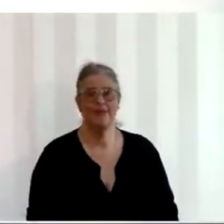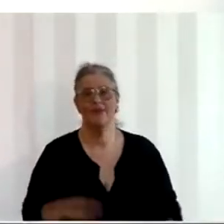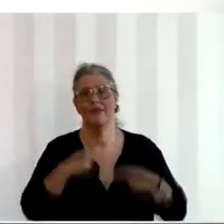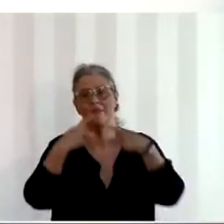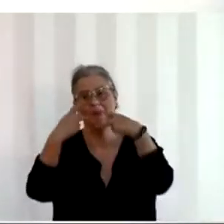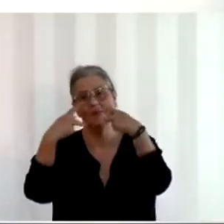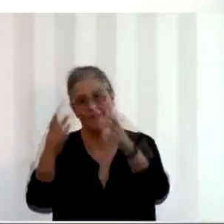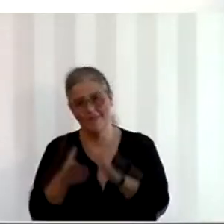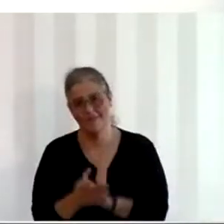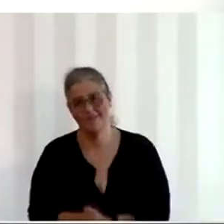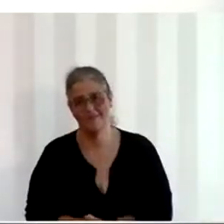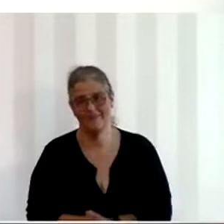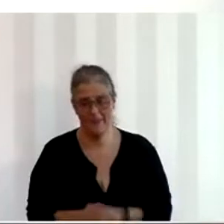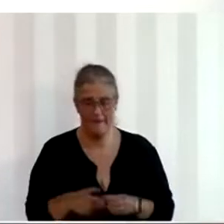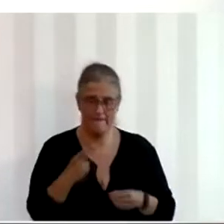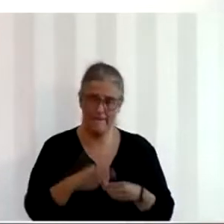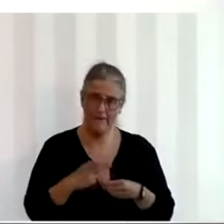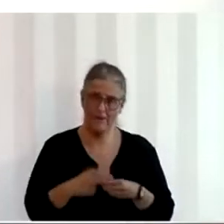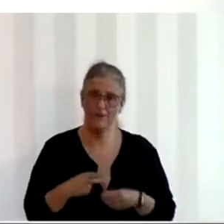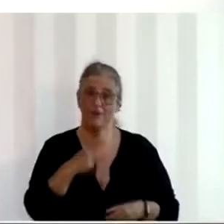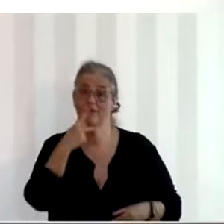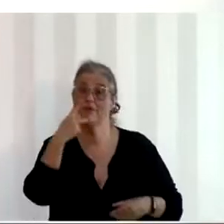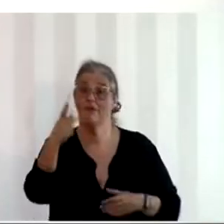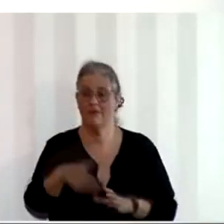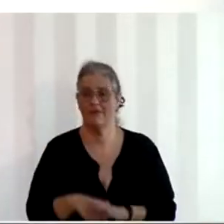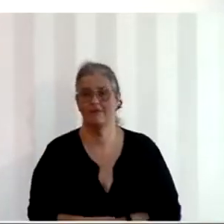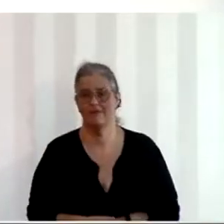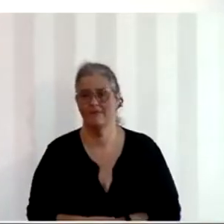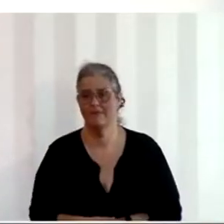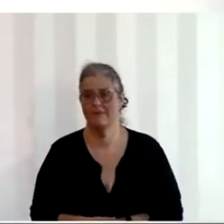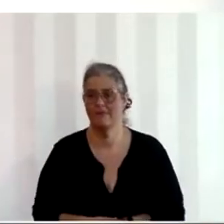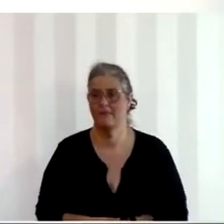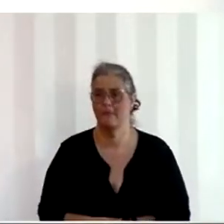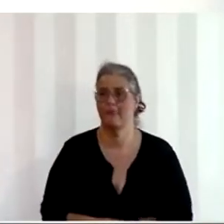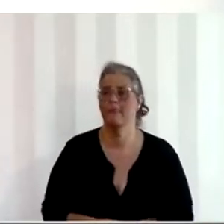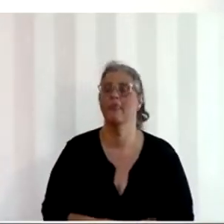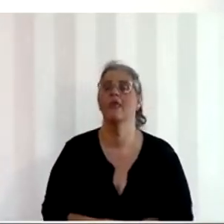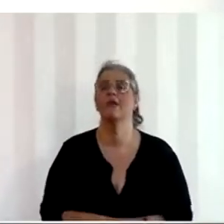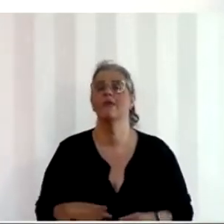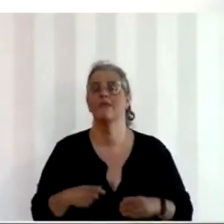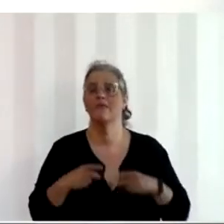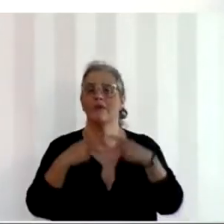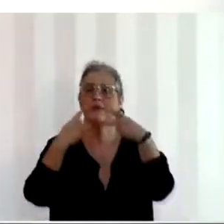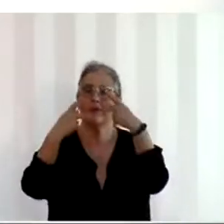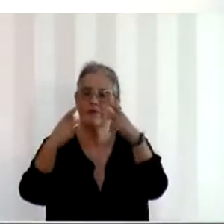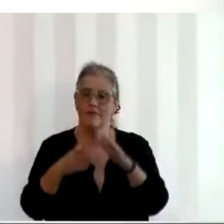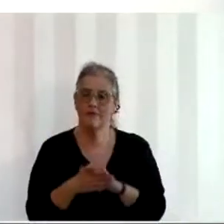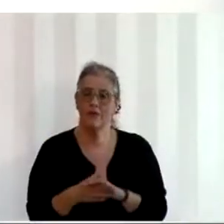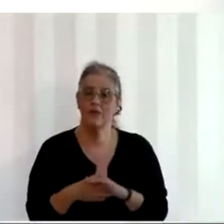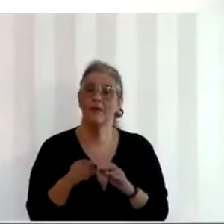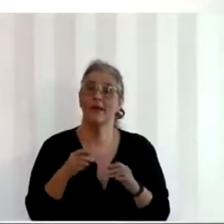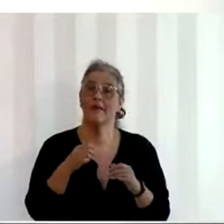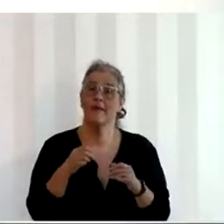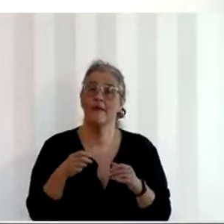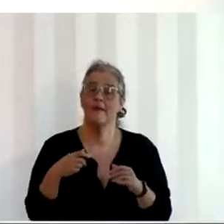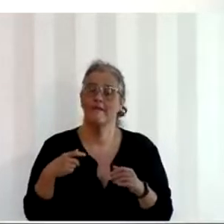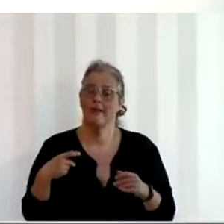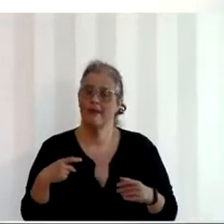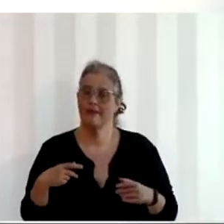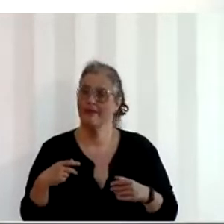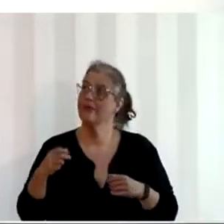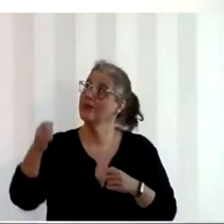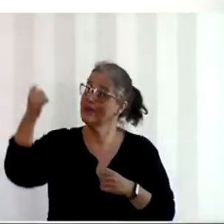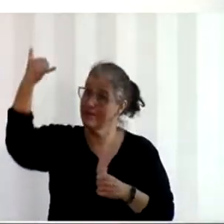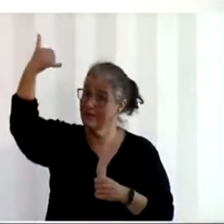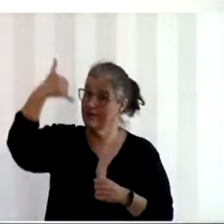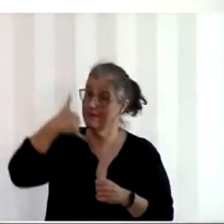livro de Números nos faz pensar em outros textos que eu lerei para apoiar ainda mais a lição que Deus quer compartilhar conosco, da